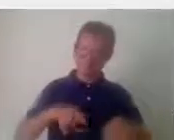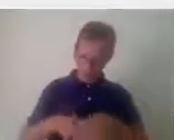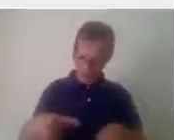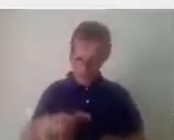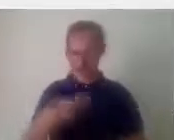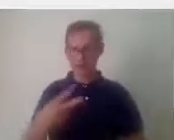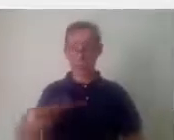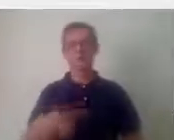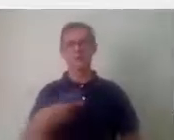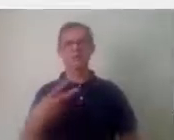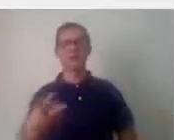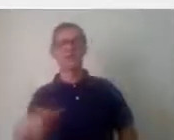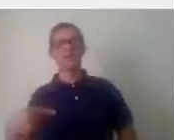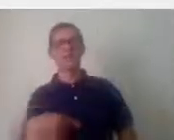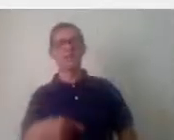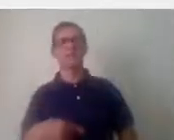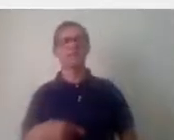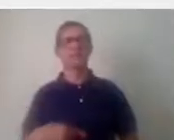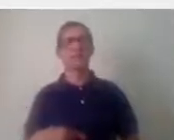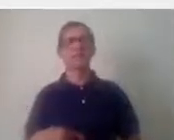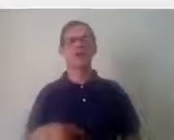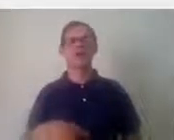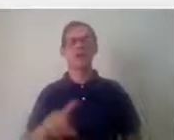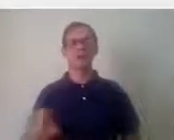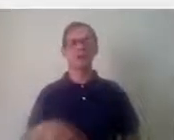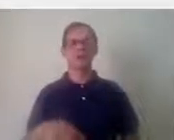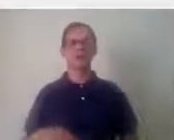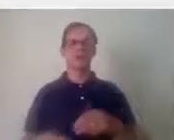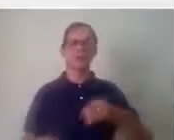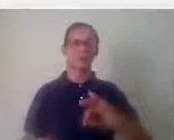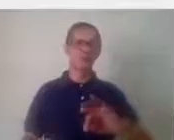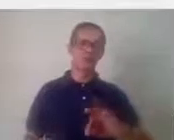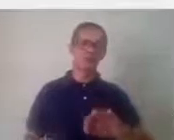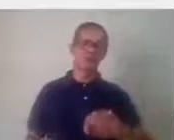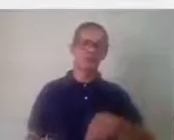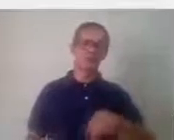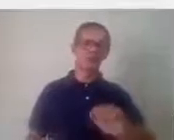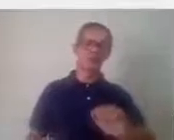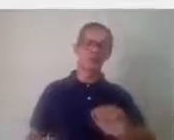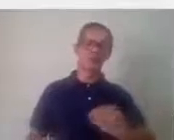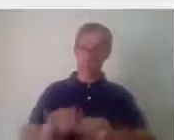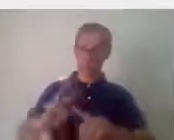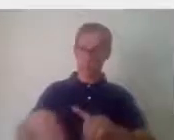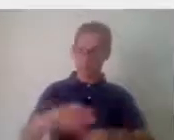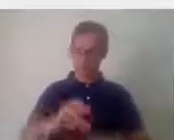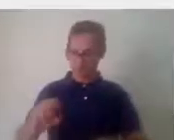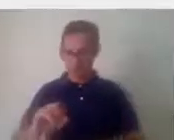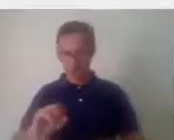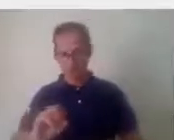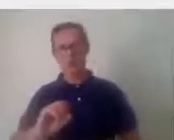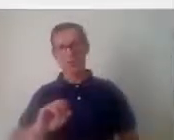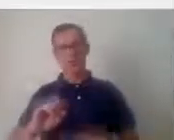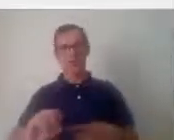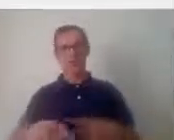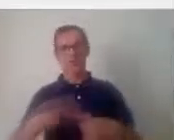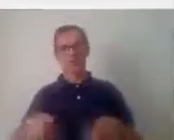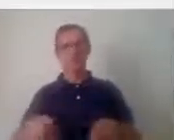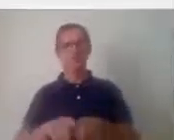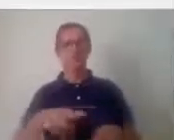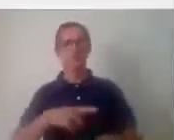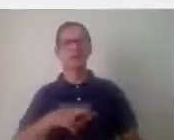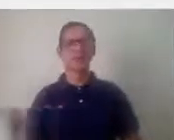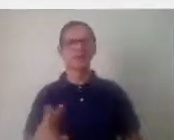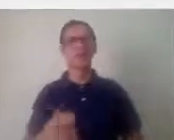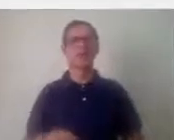2, menos a derivada mista ao quadrado. A nossa derivada mista deu 0, 0 ao quadrado. Nós vamos ter